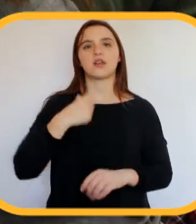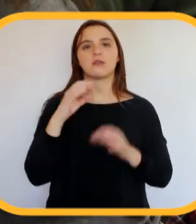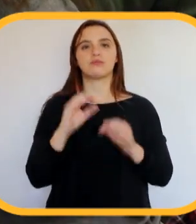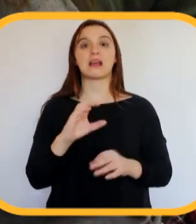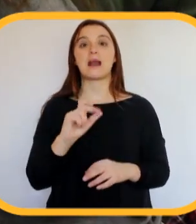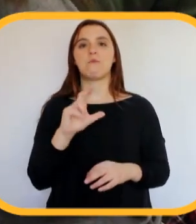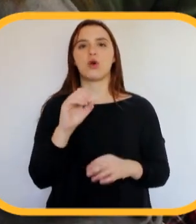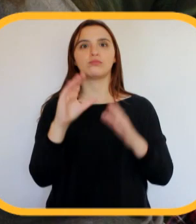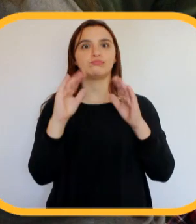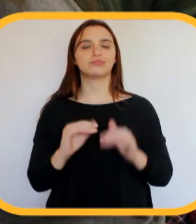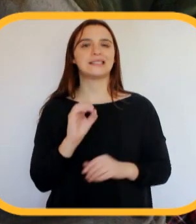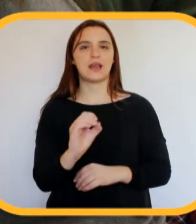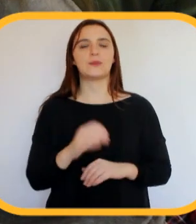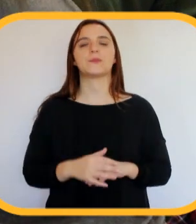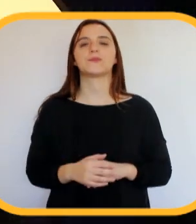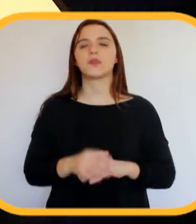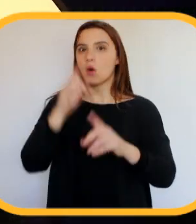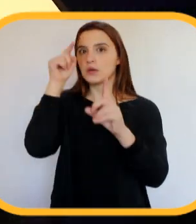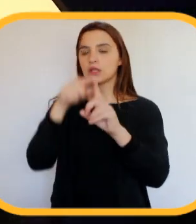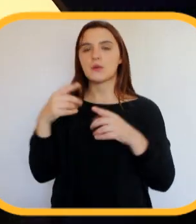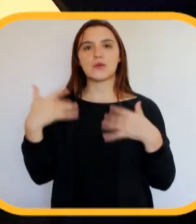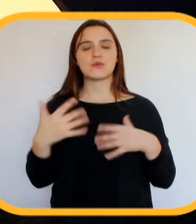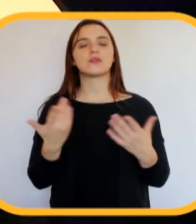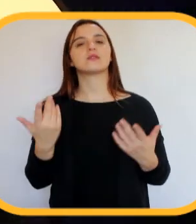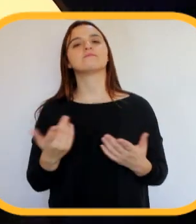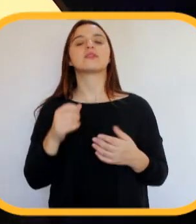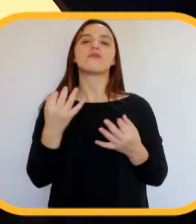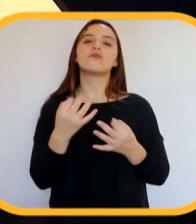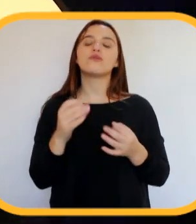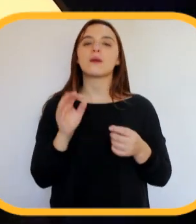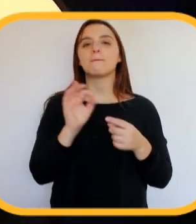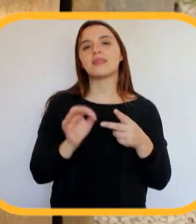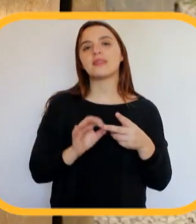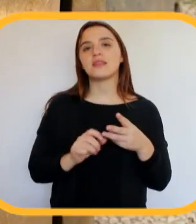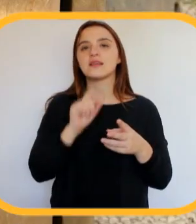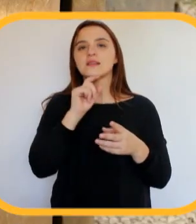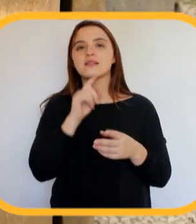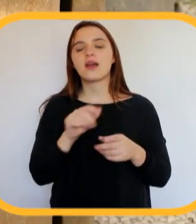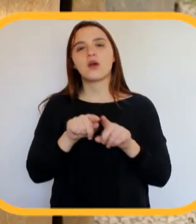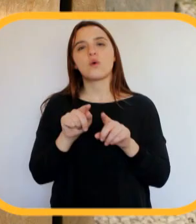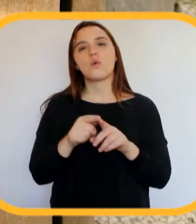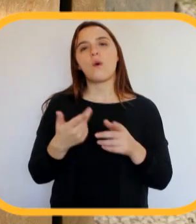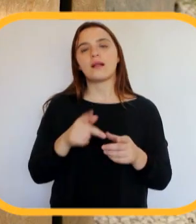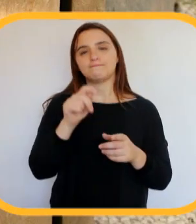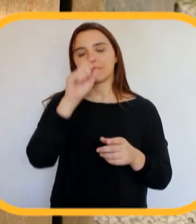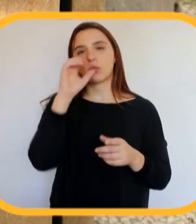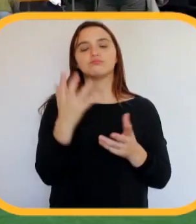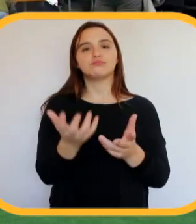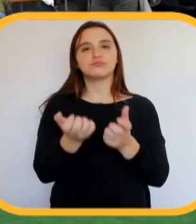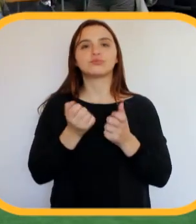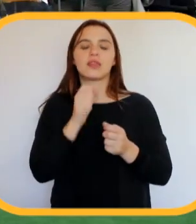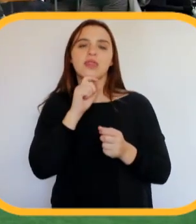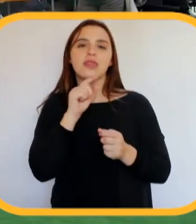ter muita neutralidade carbónica. A meta é ambiciosa e para atingir foram criadas medidas de redução da pegada ecológica da capital,